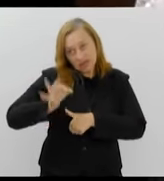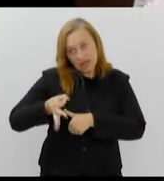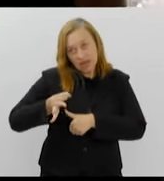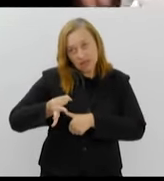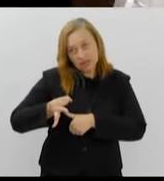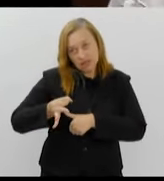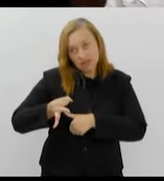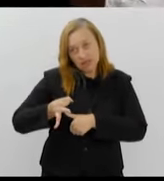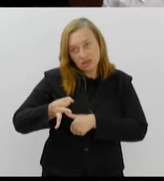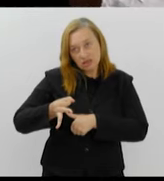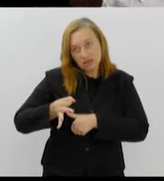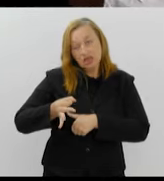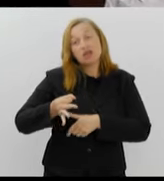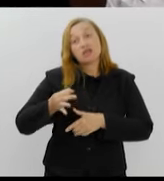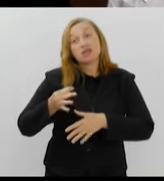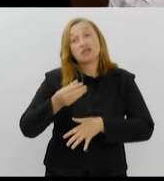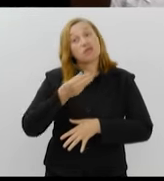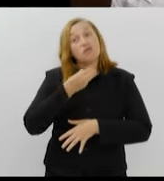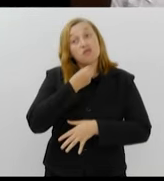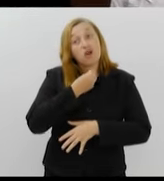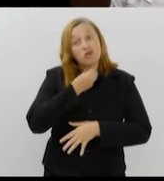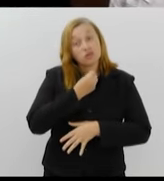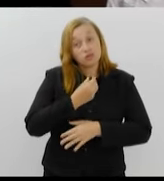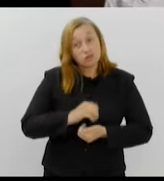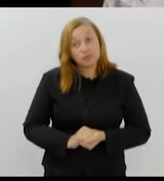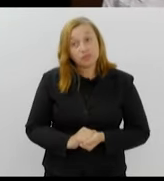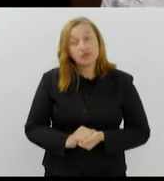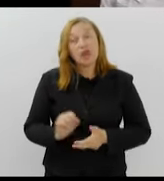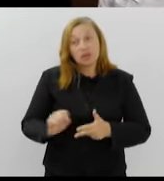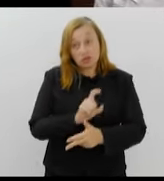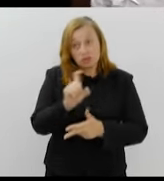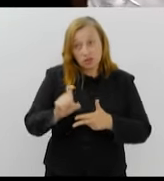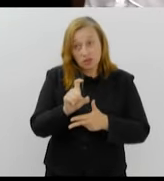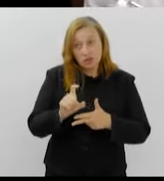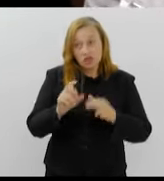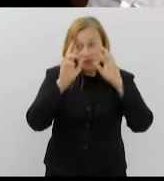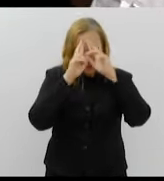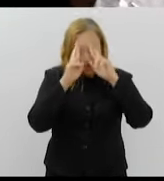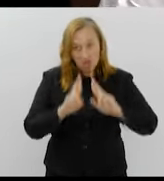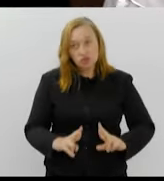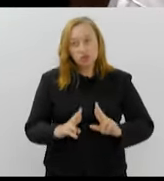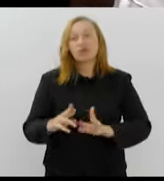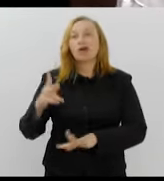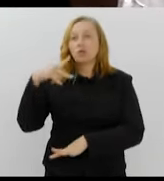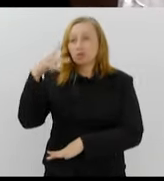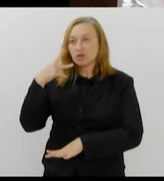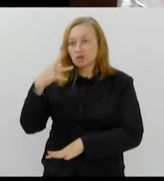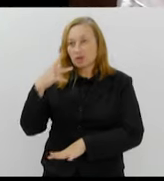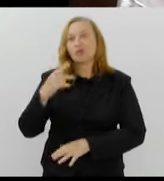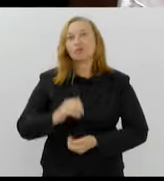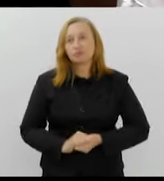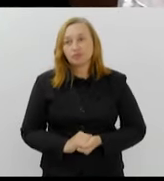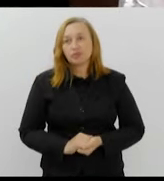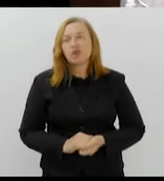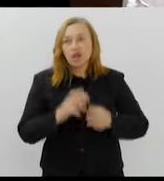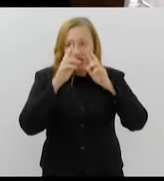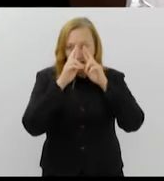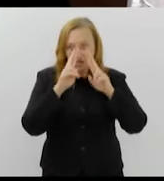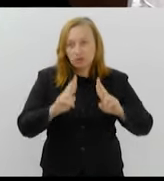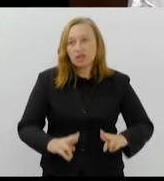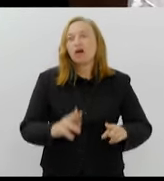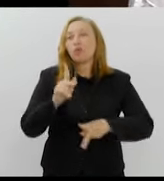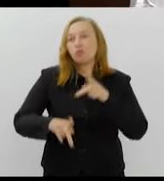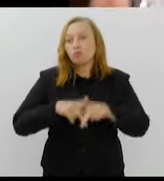verdadeiros leões é necessário que o poder executivo passe a respeitar o Parlamento e passe a respeitar a população do Rio de